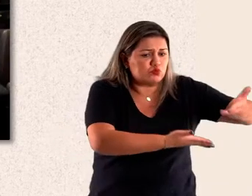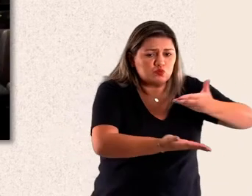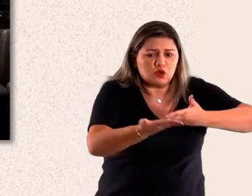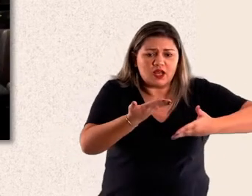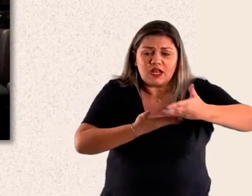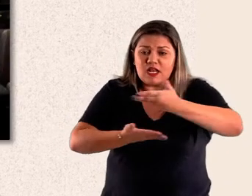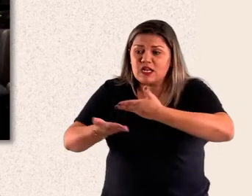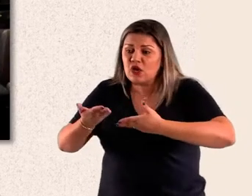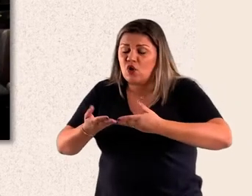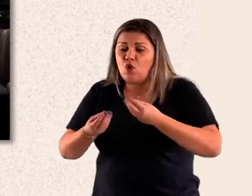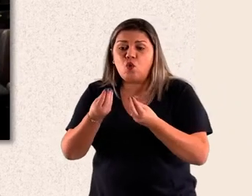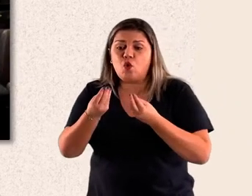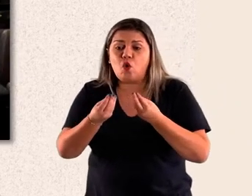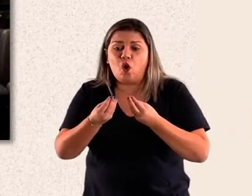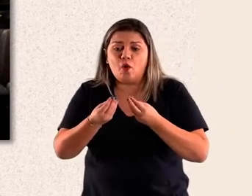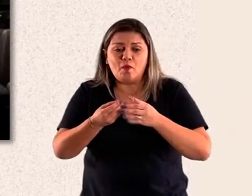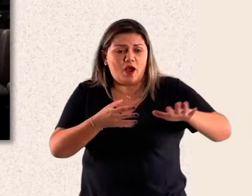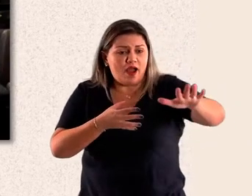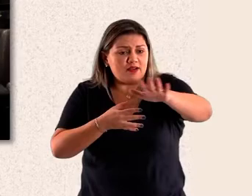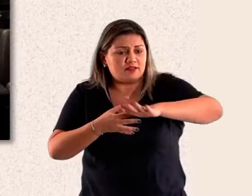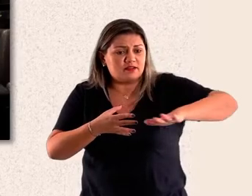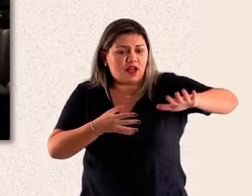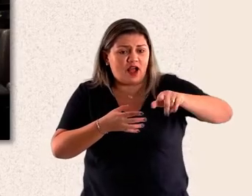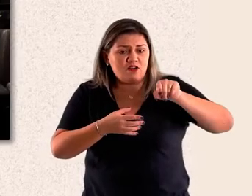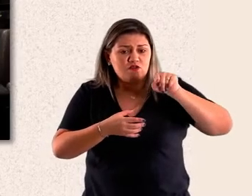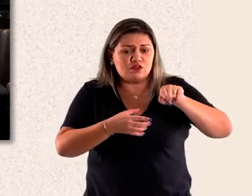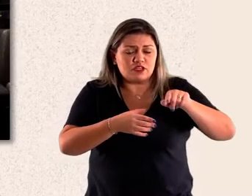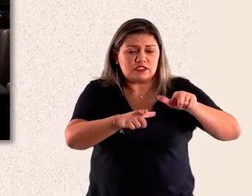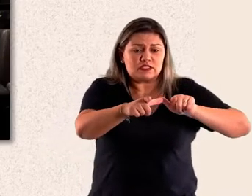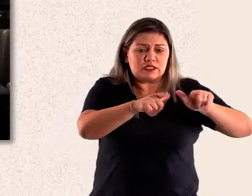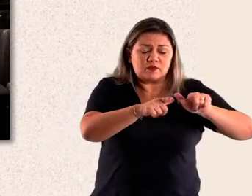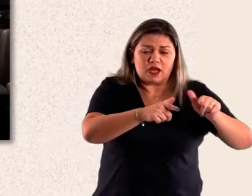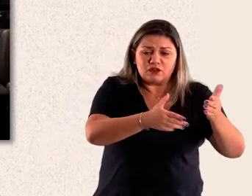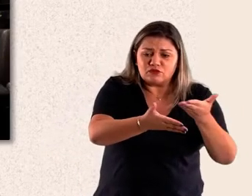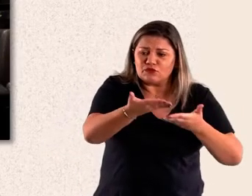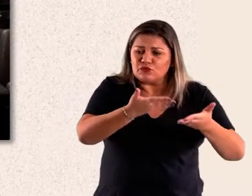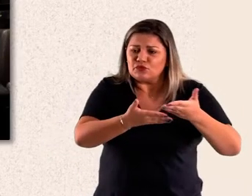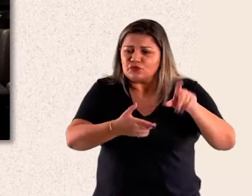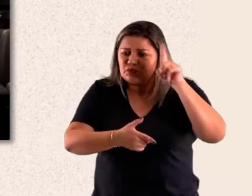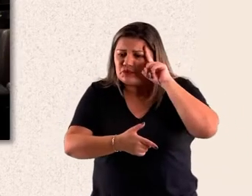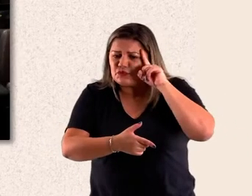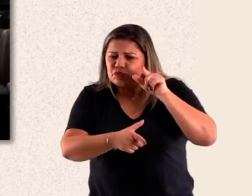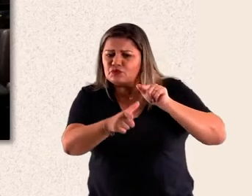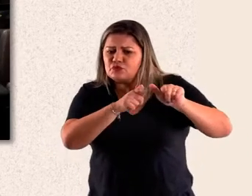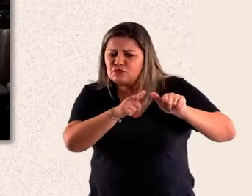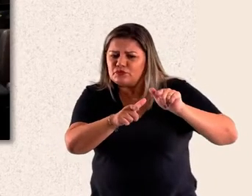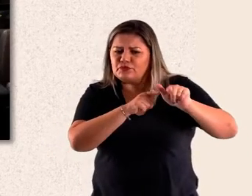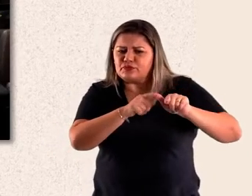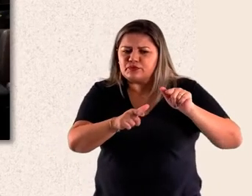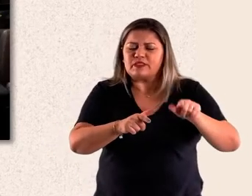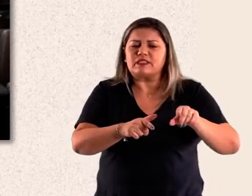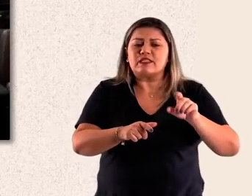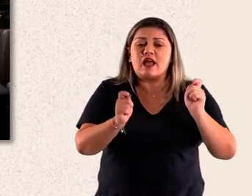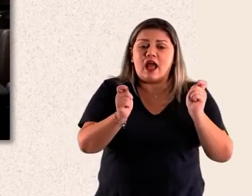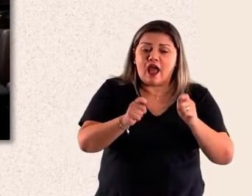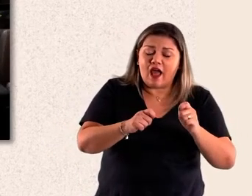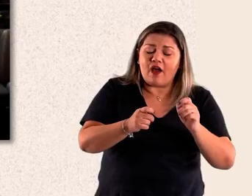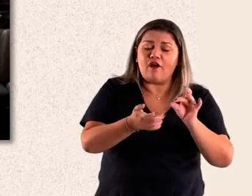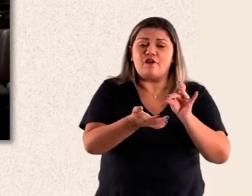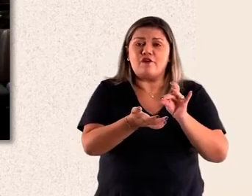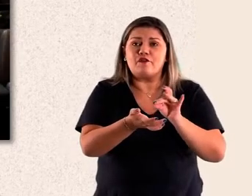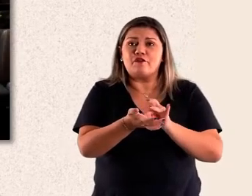de maneira que esse ambiente onde a gente vem todos os dias seja a realização